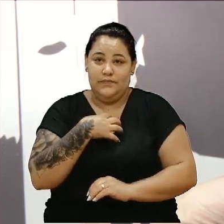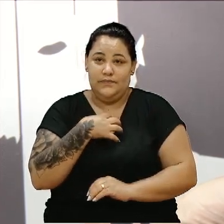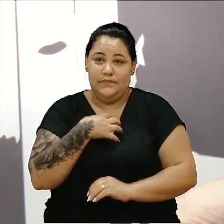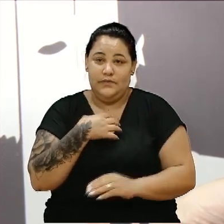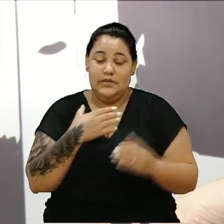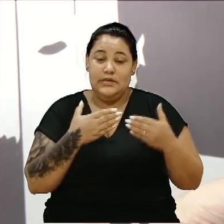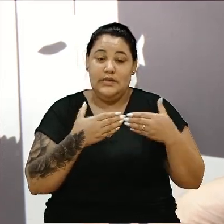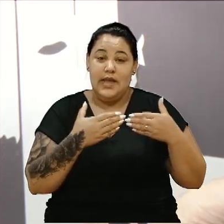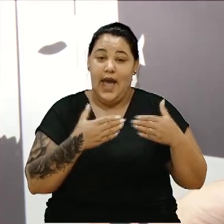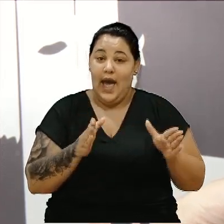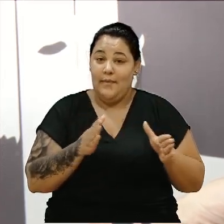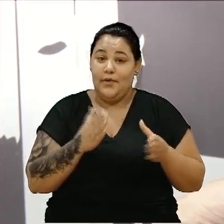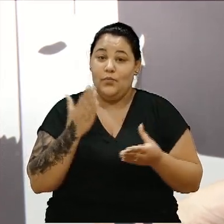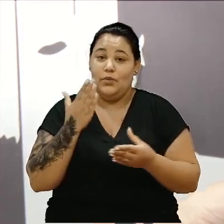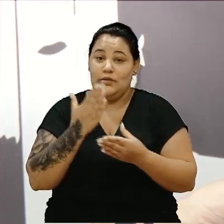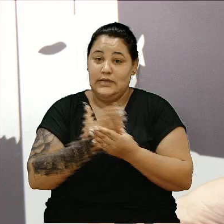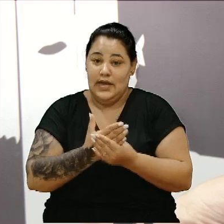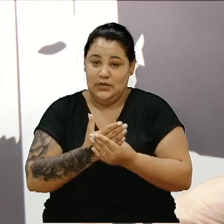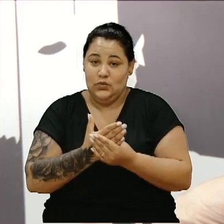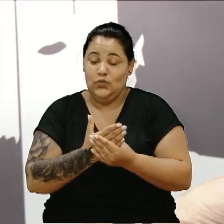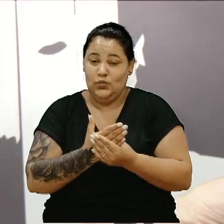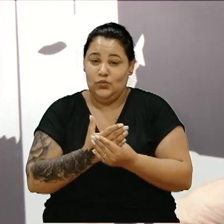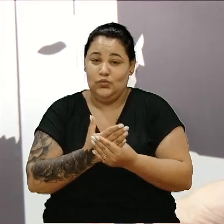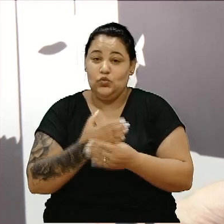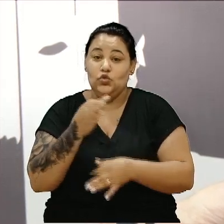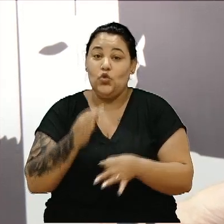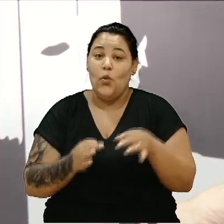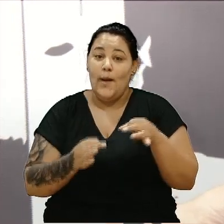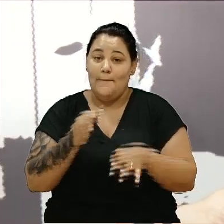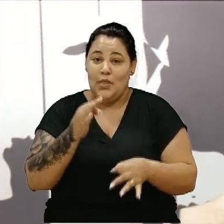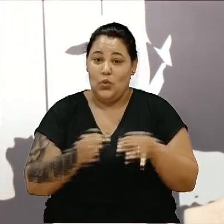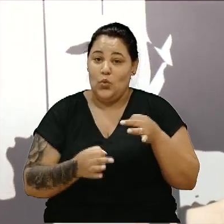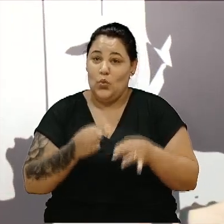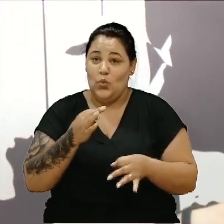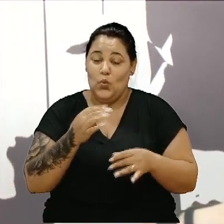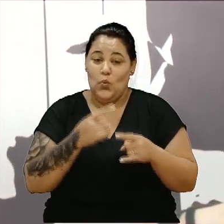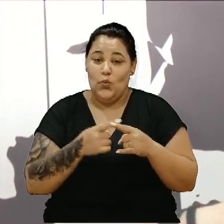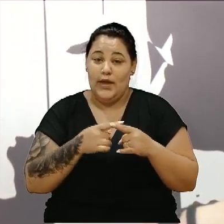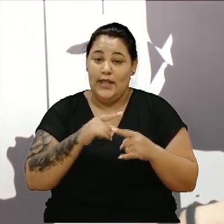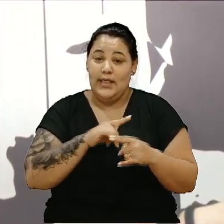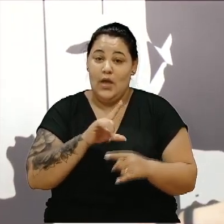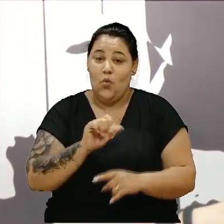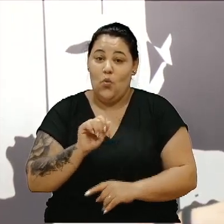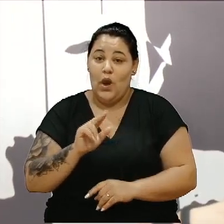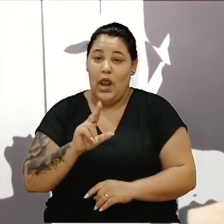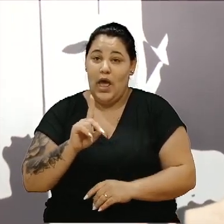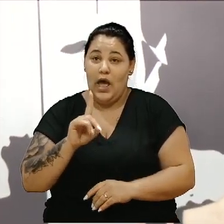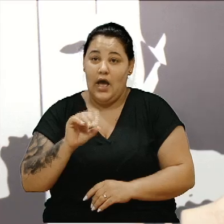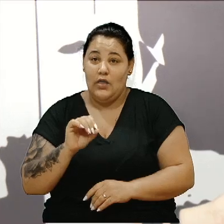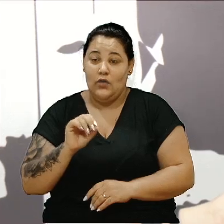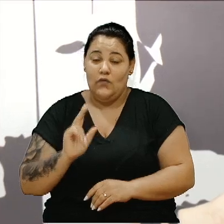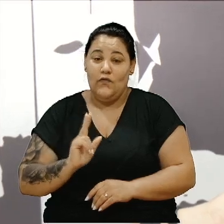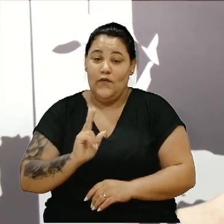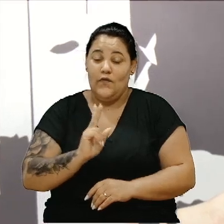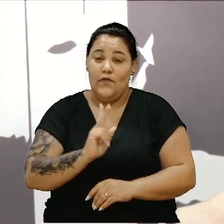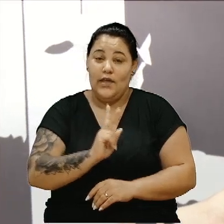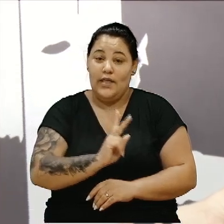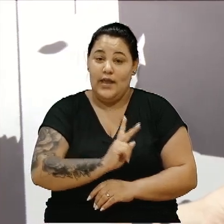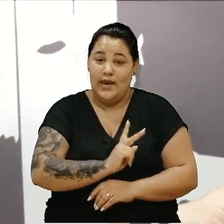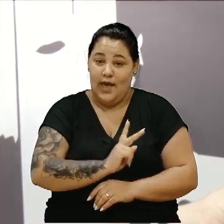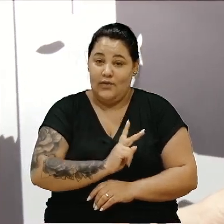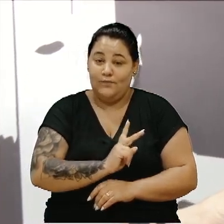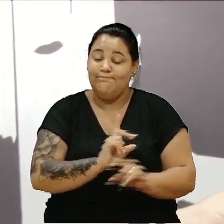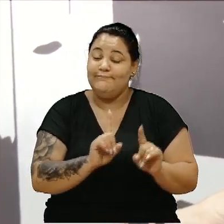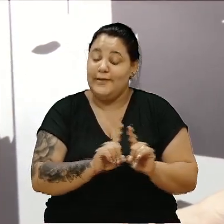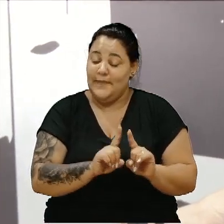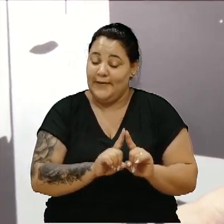um inquérito, se abre a ocorrência, se abre um inquérito, né? Até porque existiu um laudo veterinário, a clínica é soberana. Então, esse é